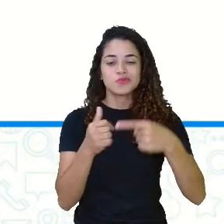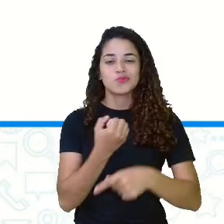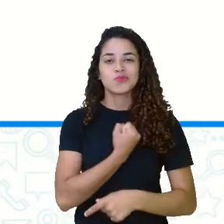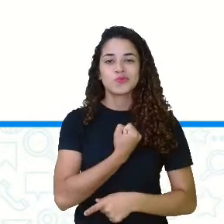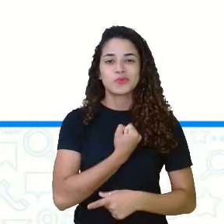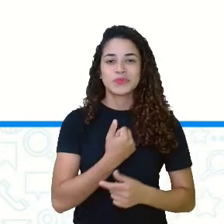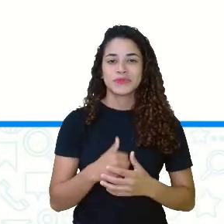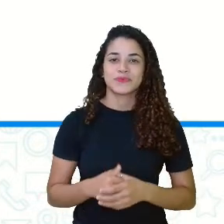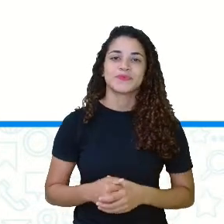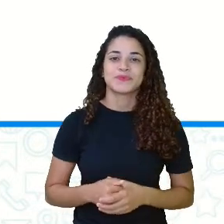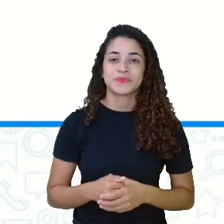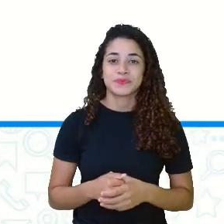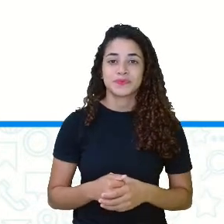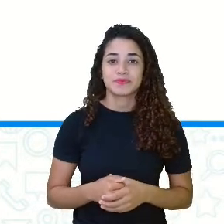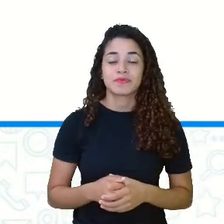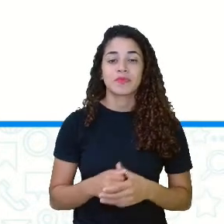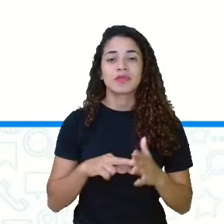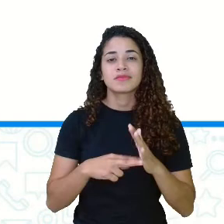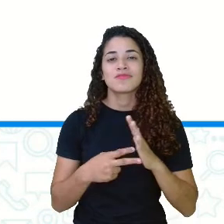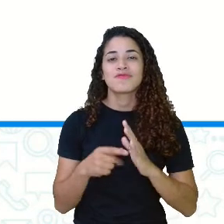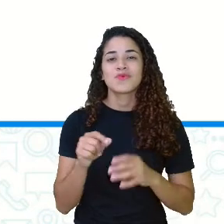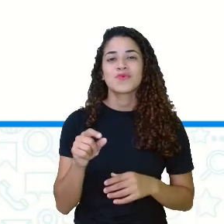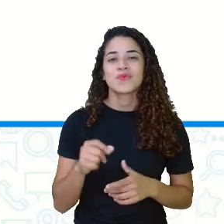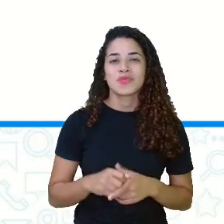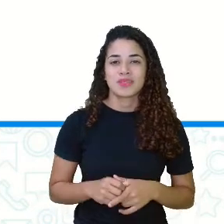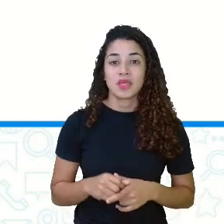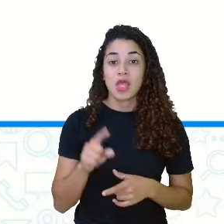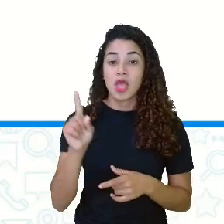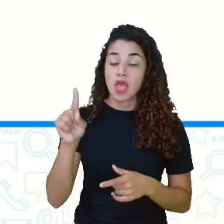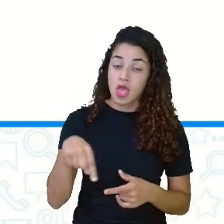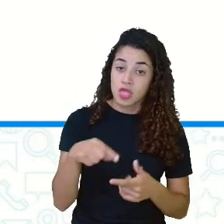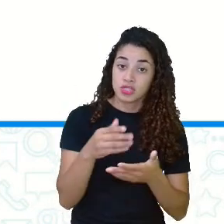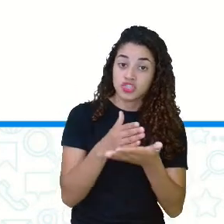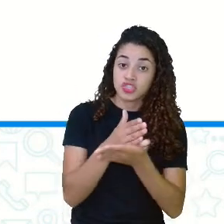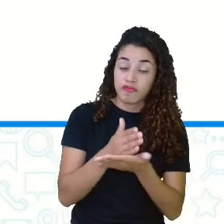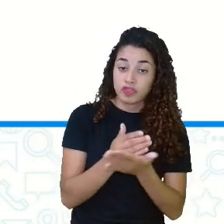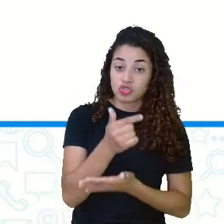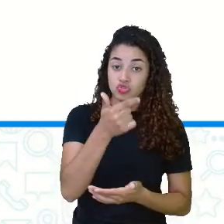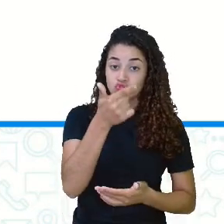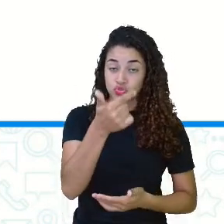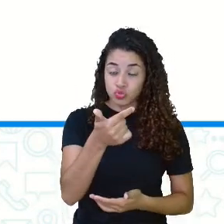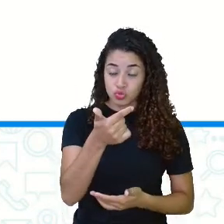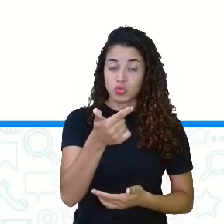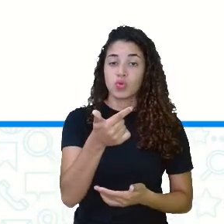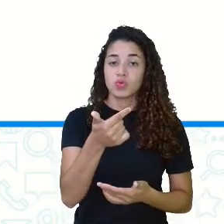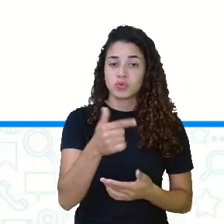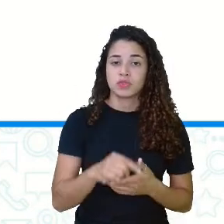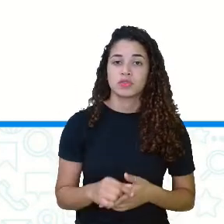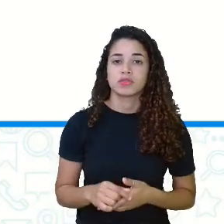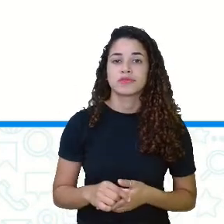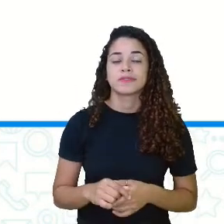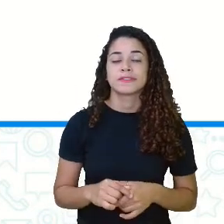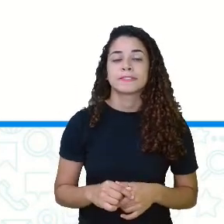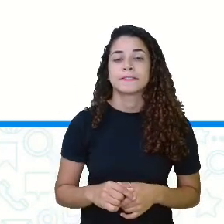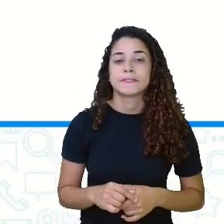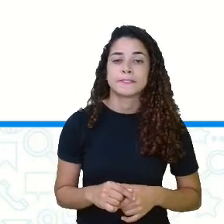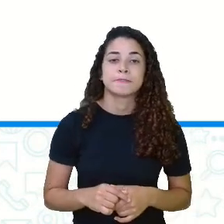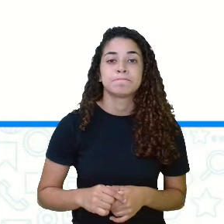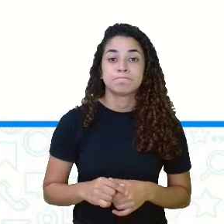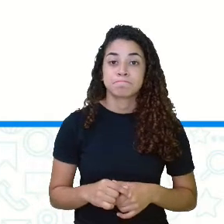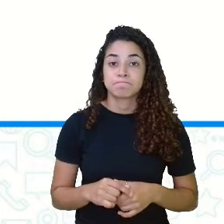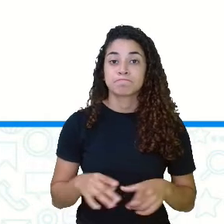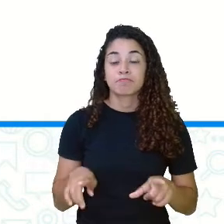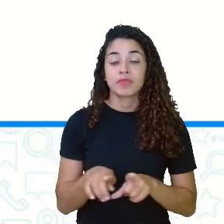o 2 embaixo, significa que eu dividi o meu inteiro em 2 partes e peguei uma. Então, e